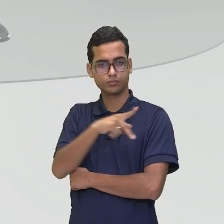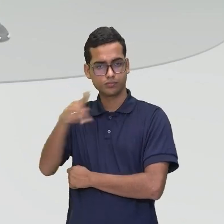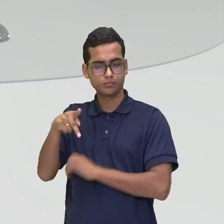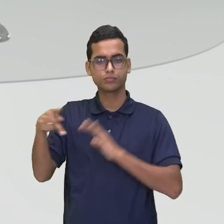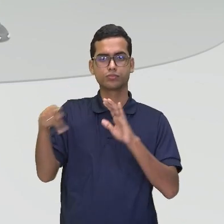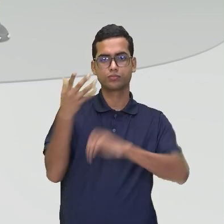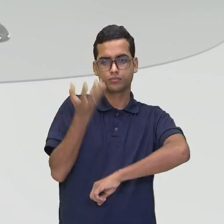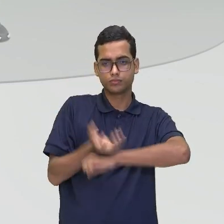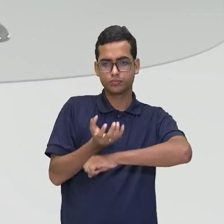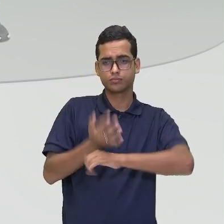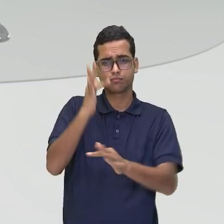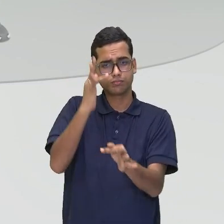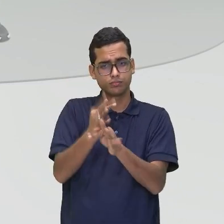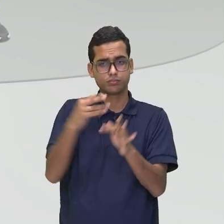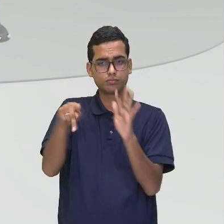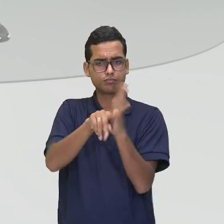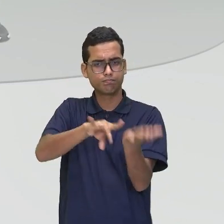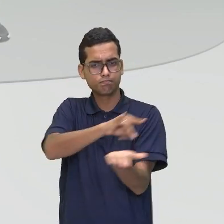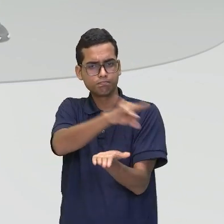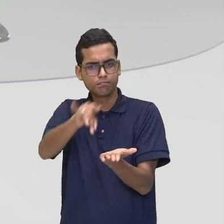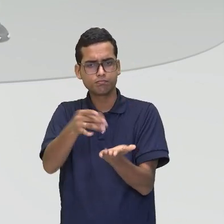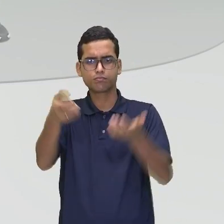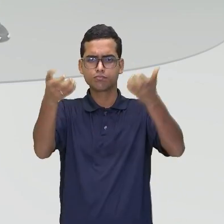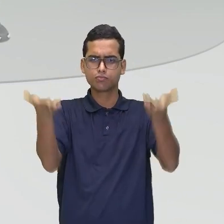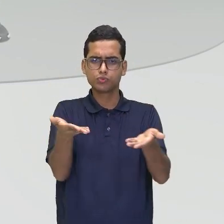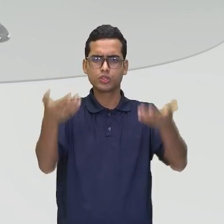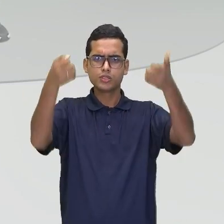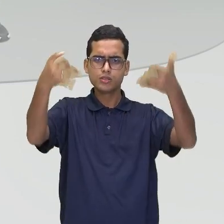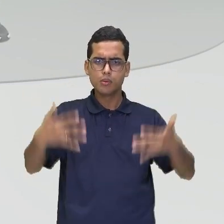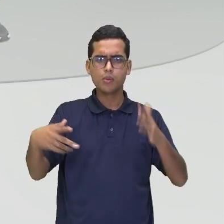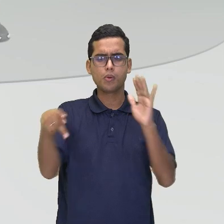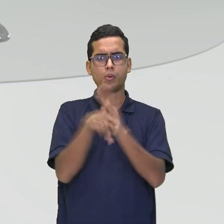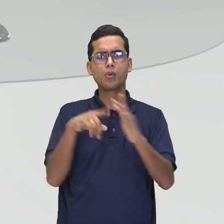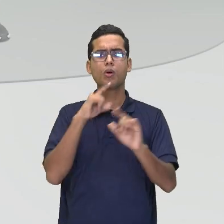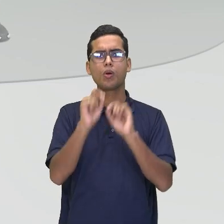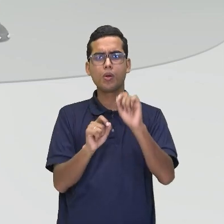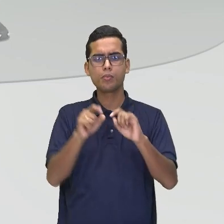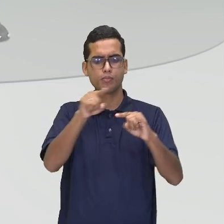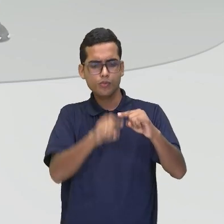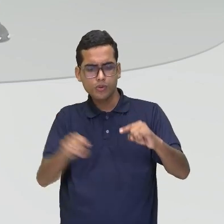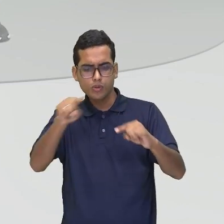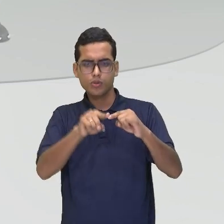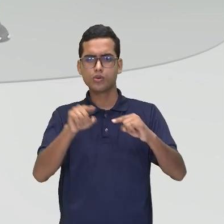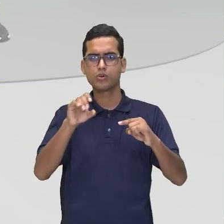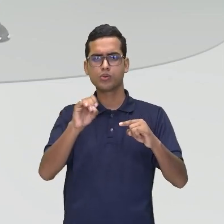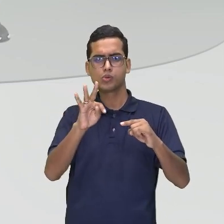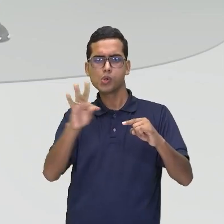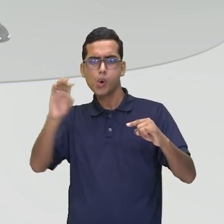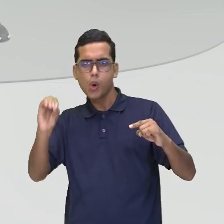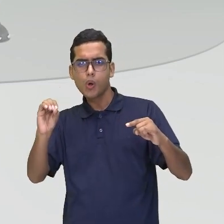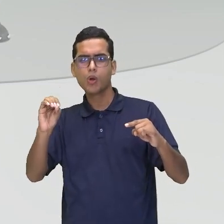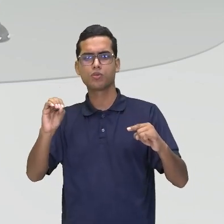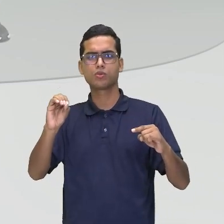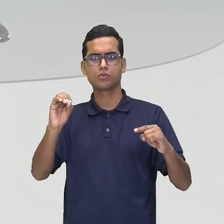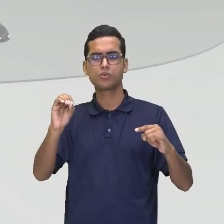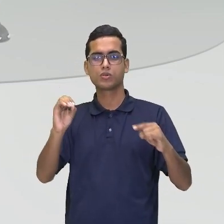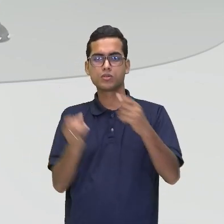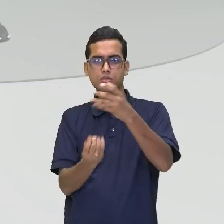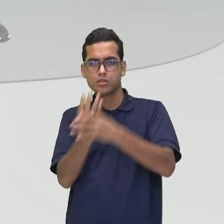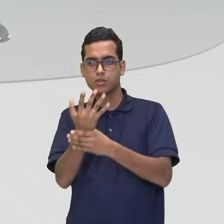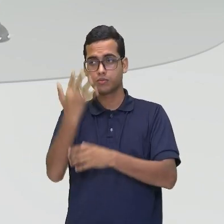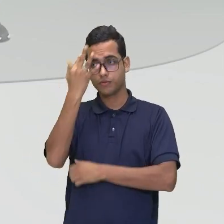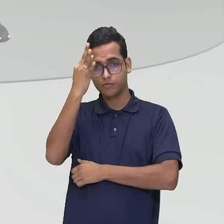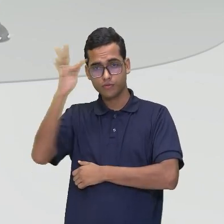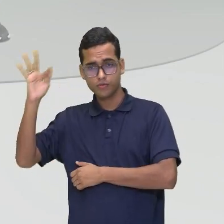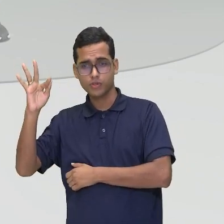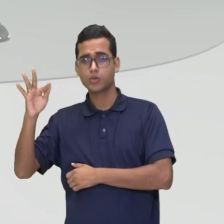CMEAN e hoje nós vamos falar sobre o ciclo de Otto. O ciclo de Otto ele foi inventado por um físico francês chamado Otto